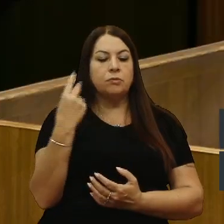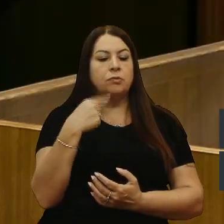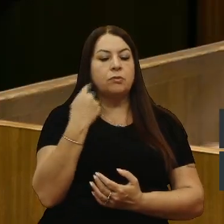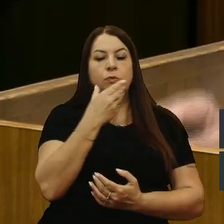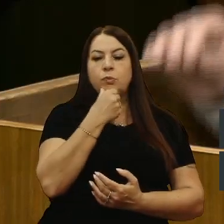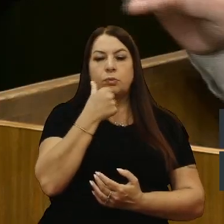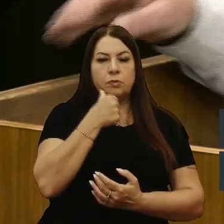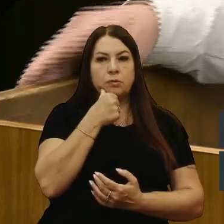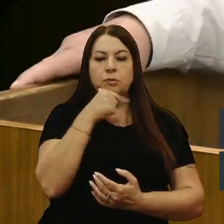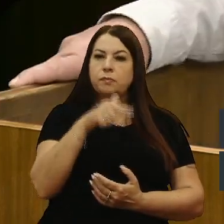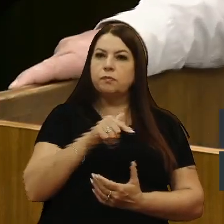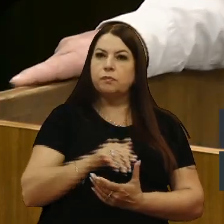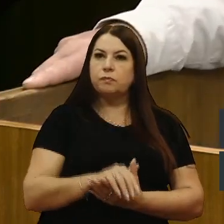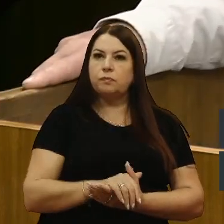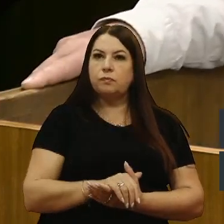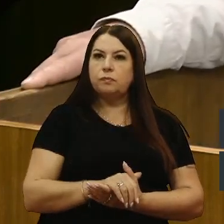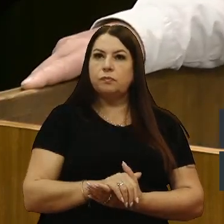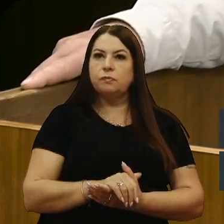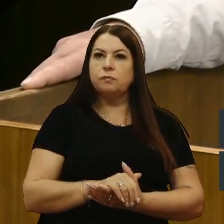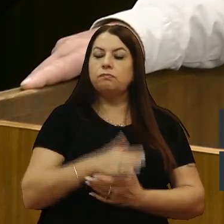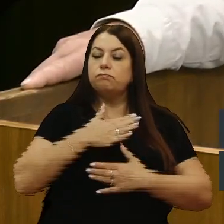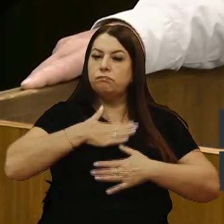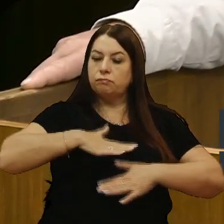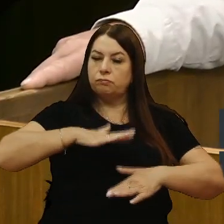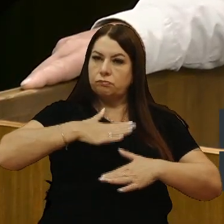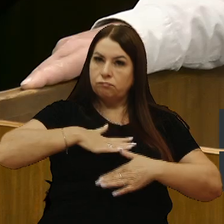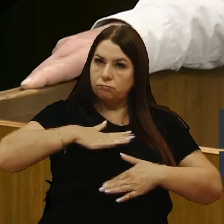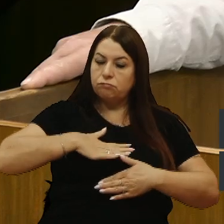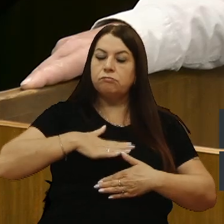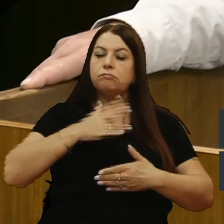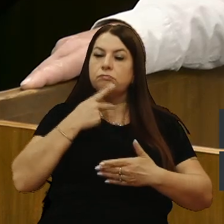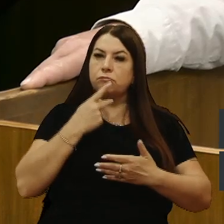eu venho aqui com perfeita tranquilidade,